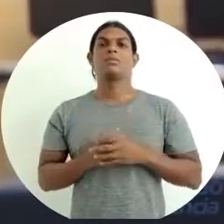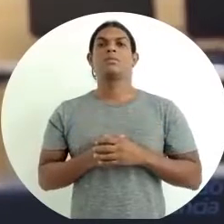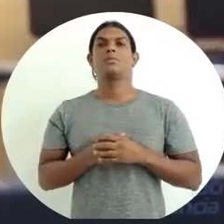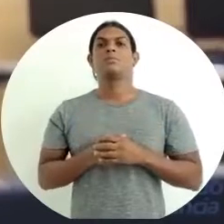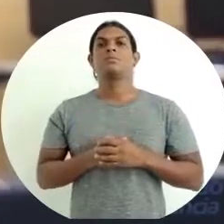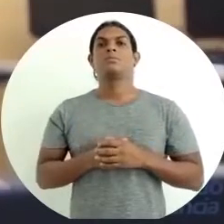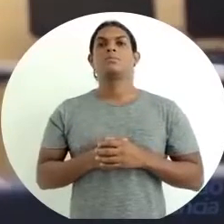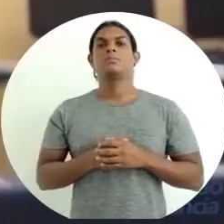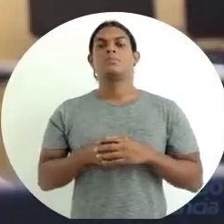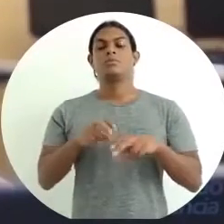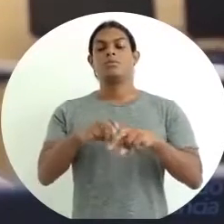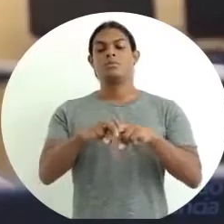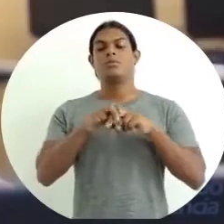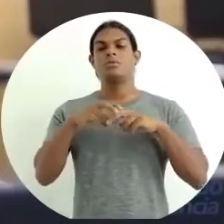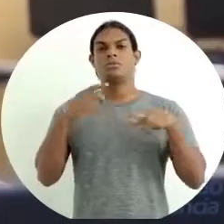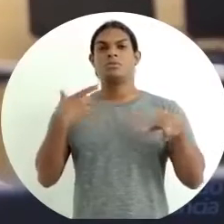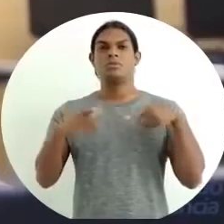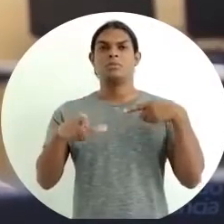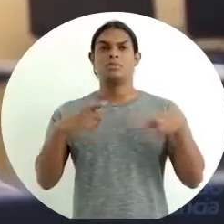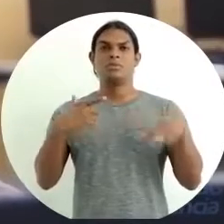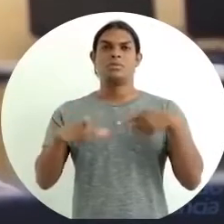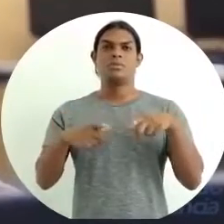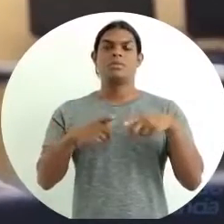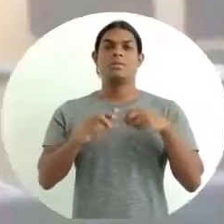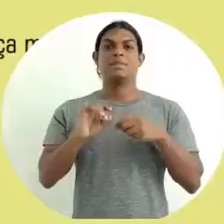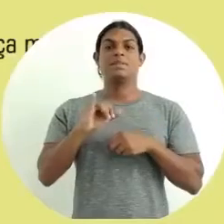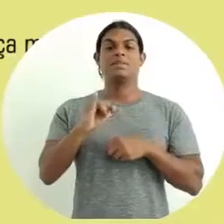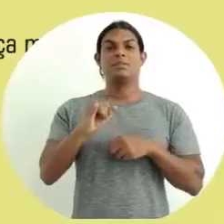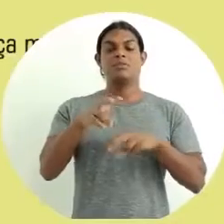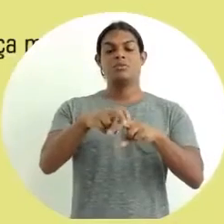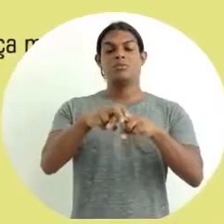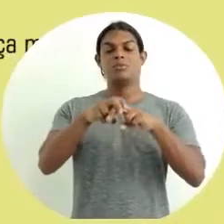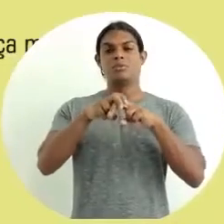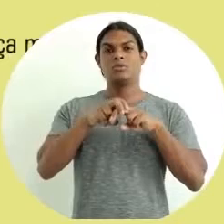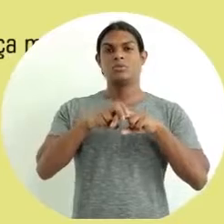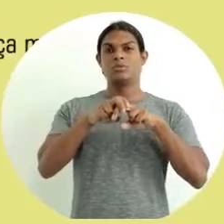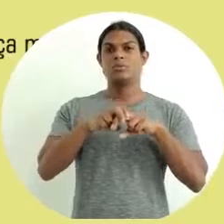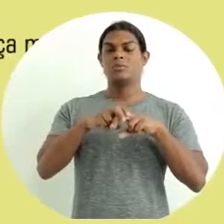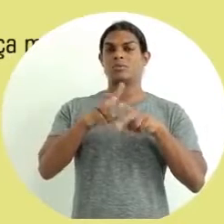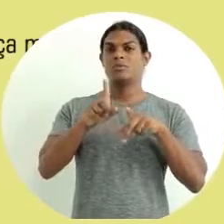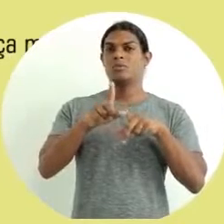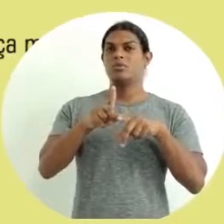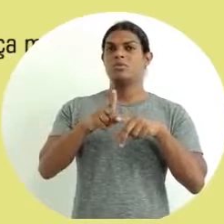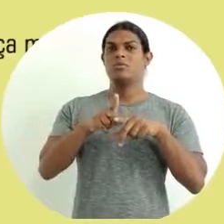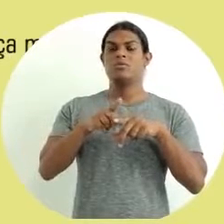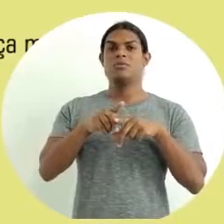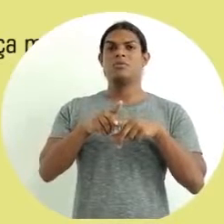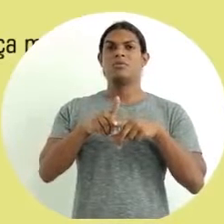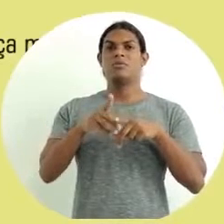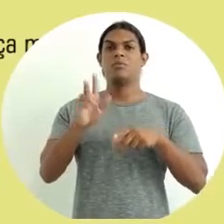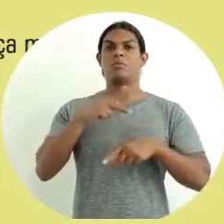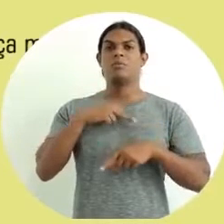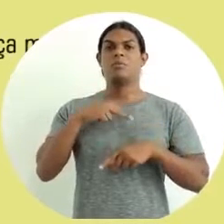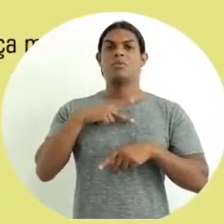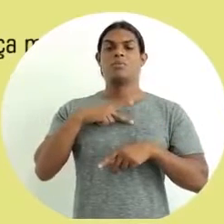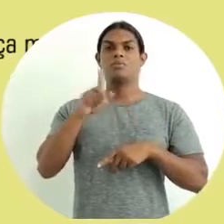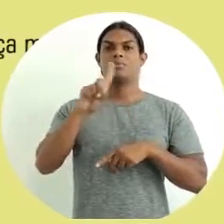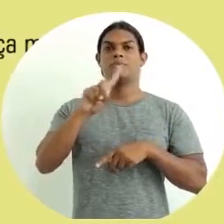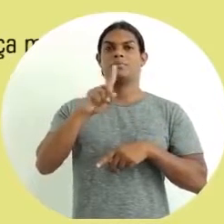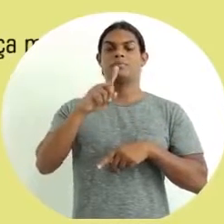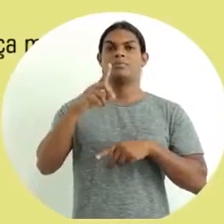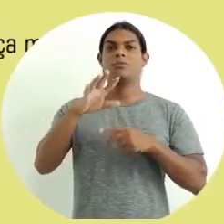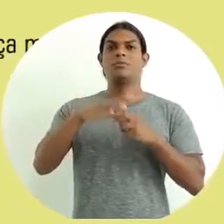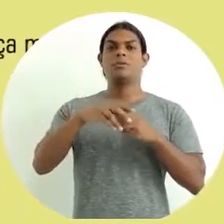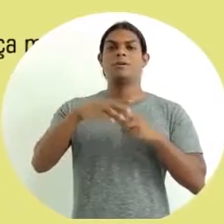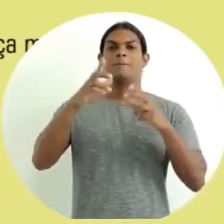trabalho. Se for por motivo alheio ao trabalho, não é considerado. O ato de imprudência, de negligência e até de